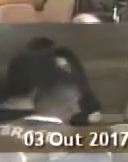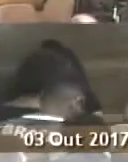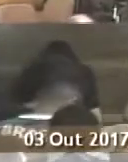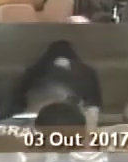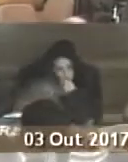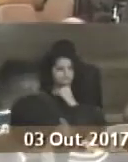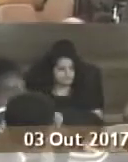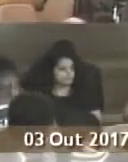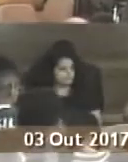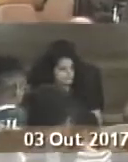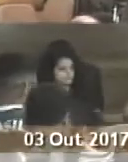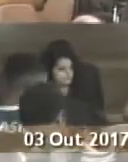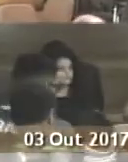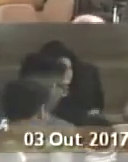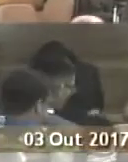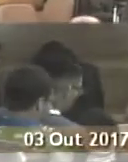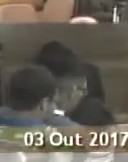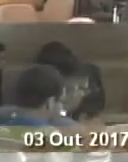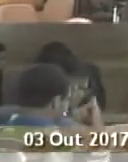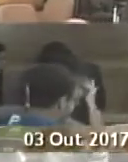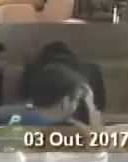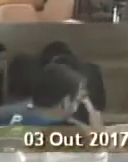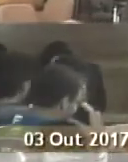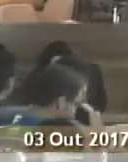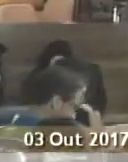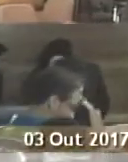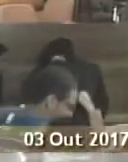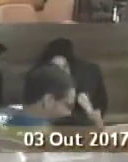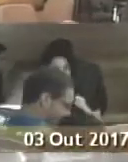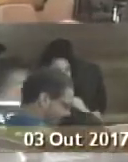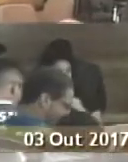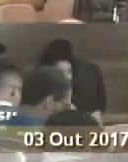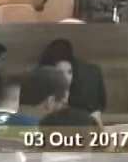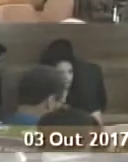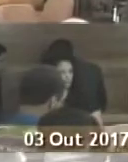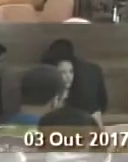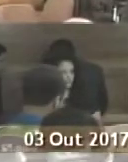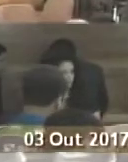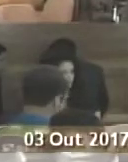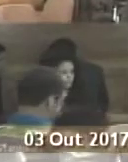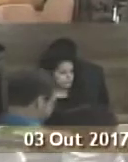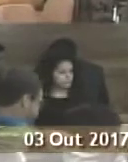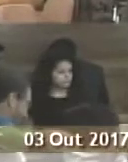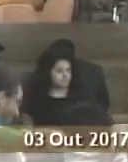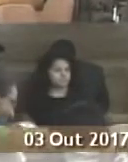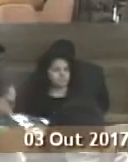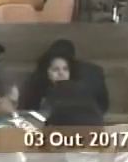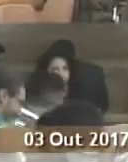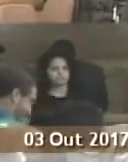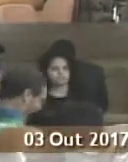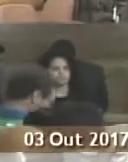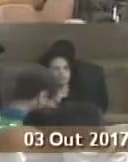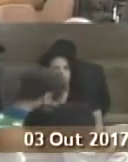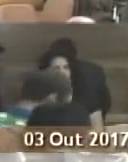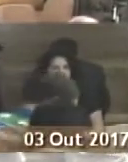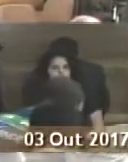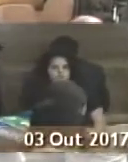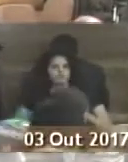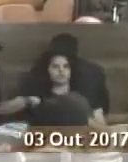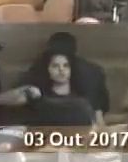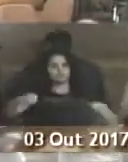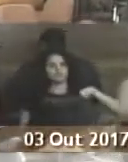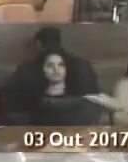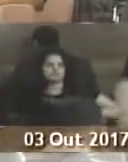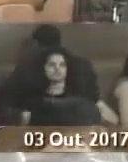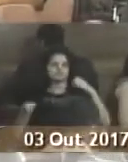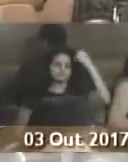O atleta João Pedro Vieira Miguel iniciou suas primeiras remadas na Escolinha de Canoagem da Prefeitura de Angra dos Reis,